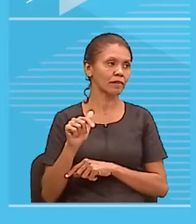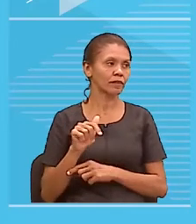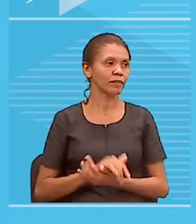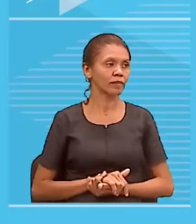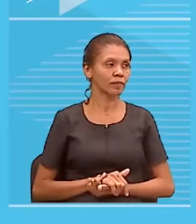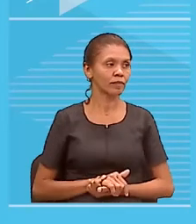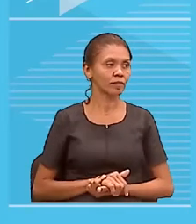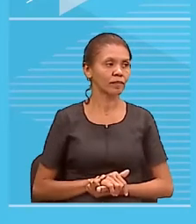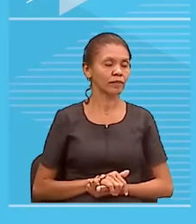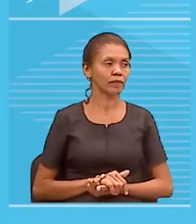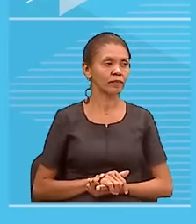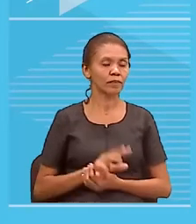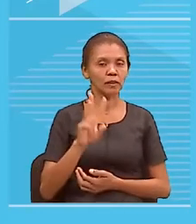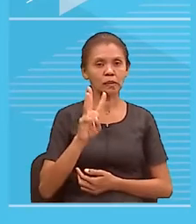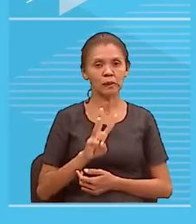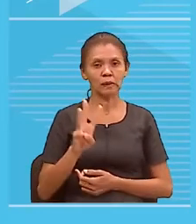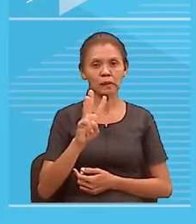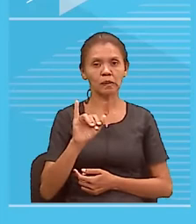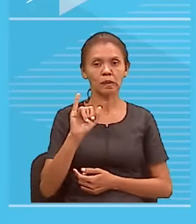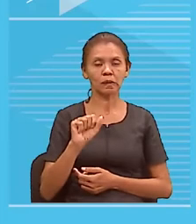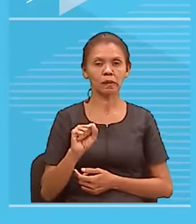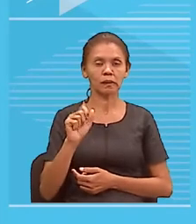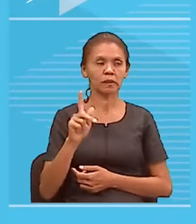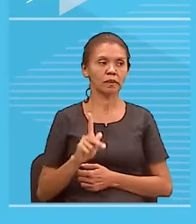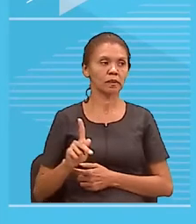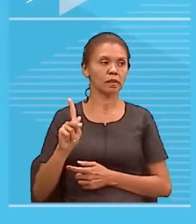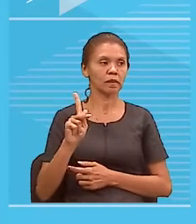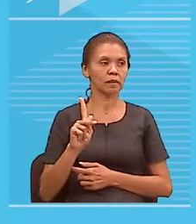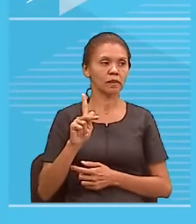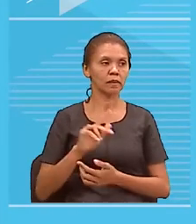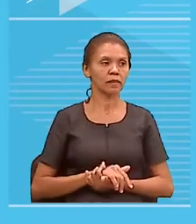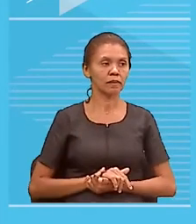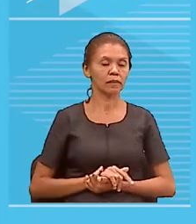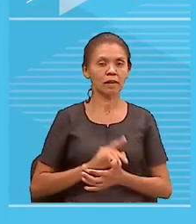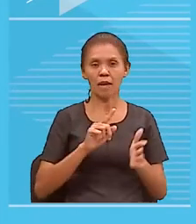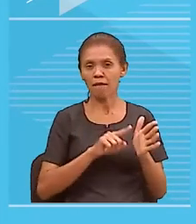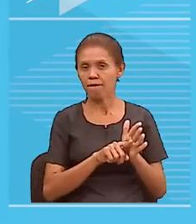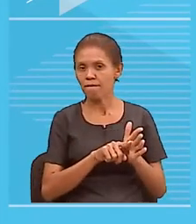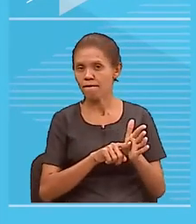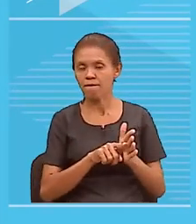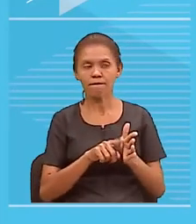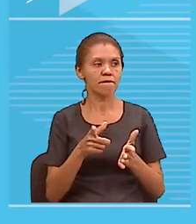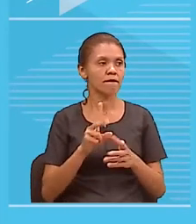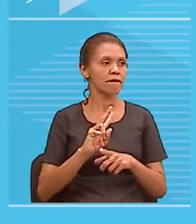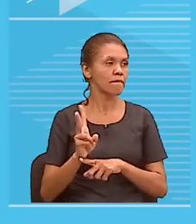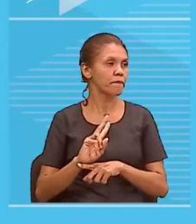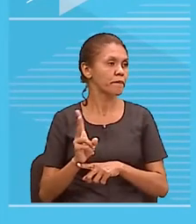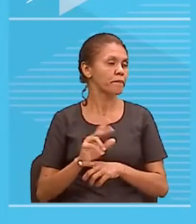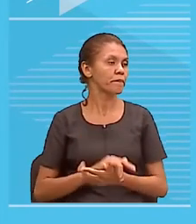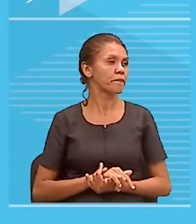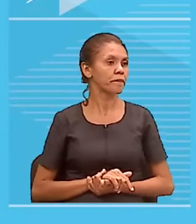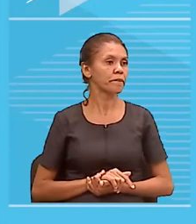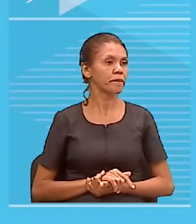destilados né do Whisky em específico é utilizado pela polícia nessa investigação oi oi